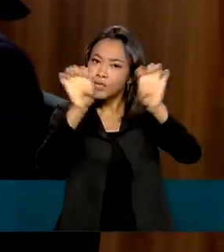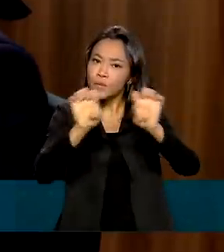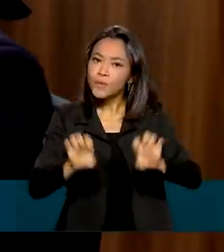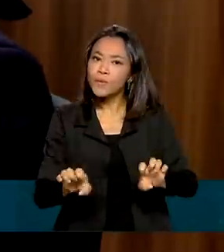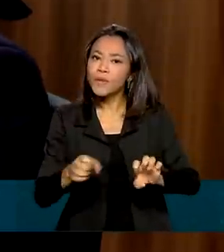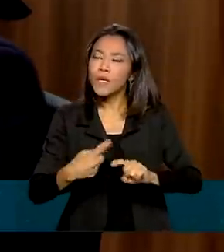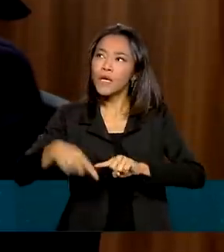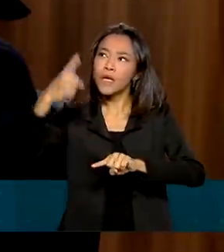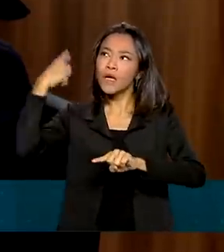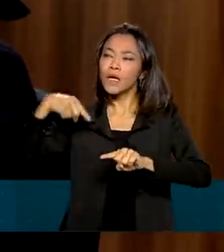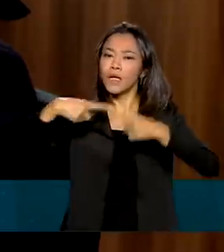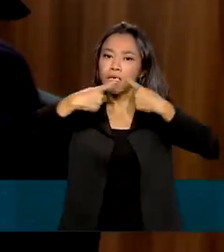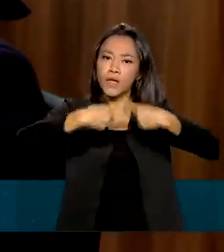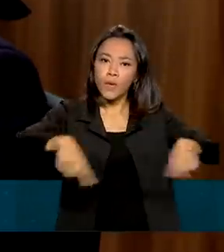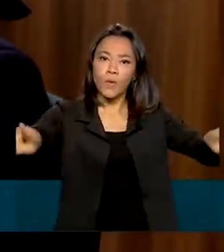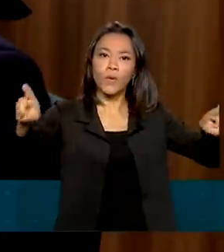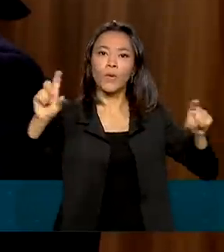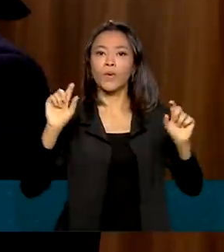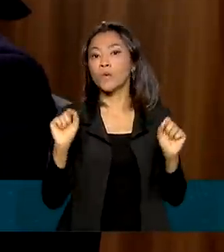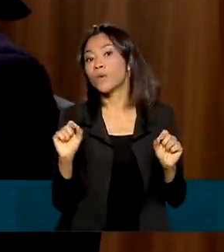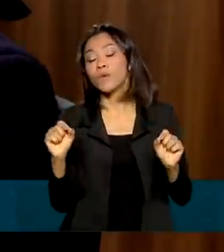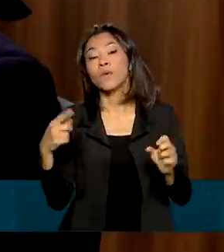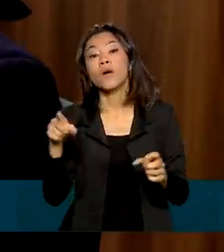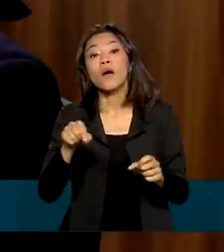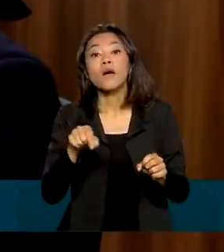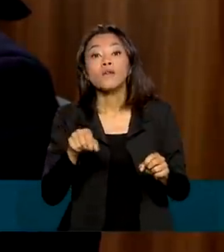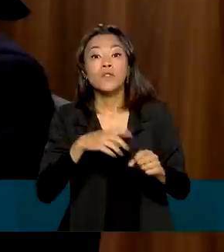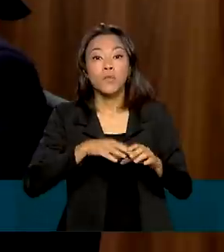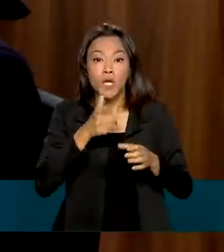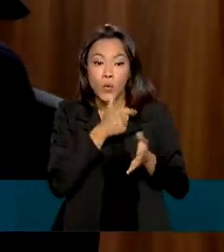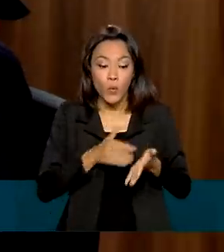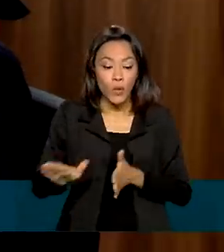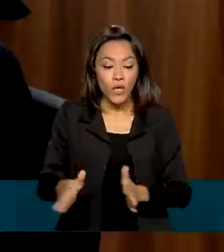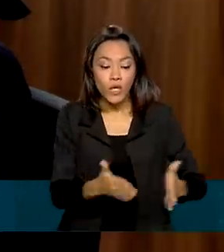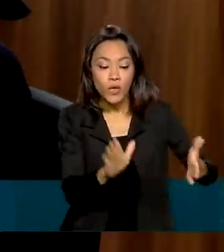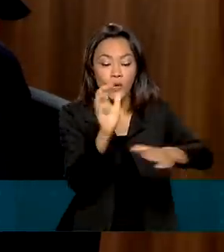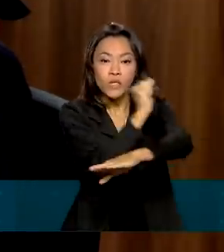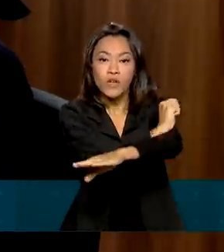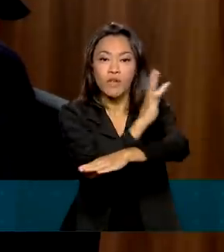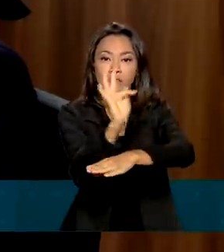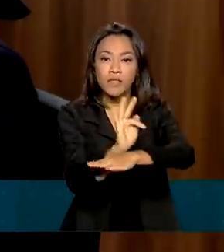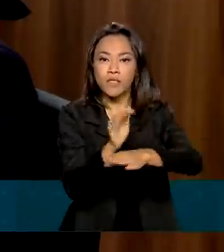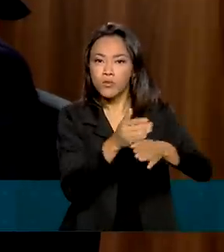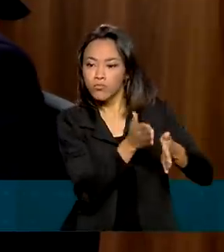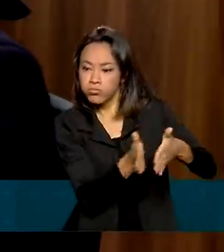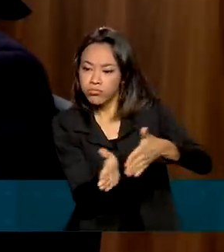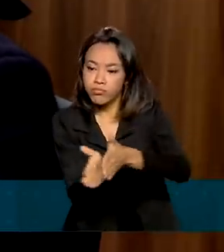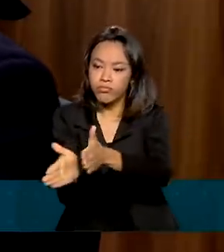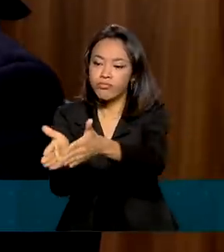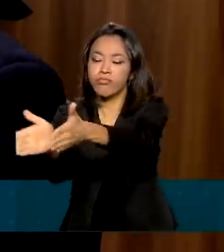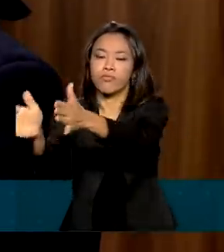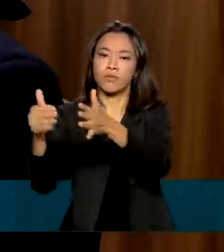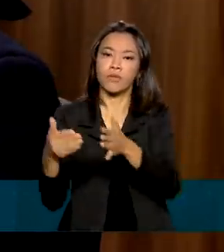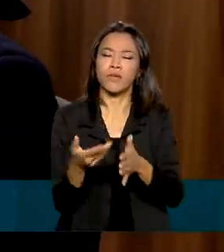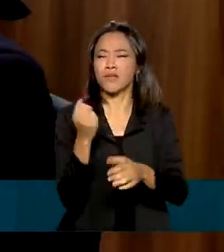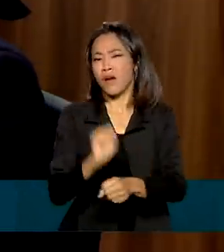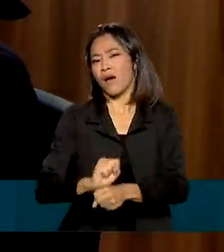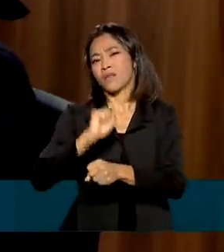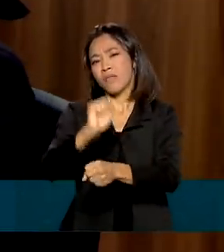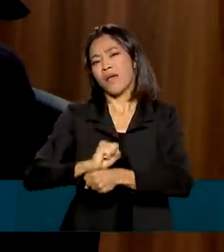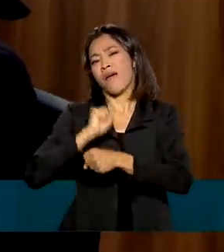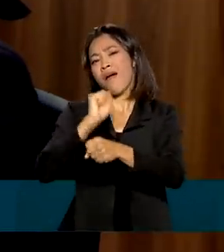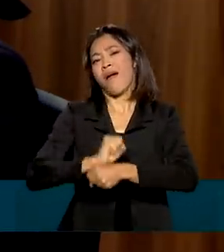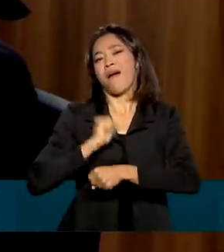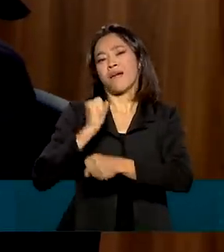passado a última etapa das obras físicas do projeto de integração do Rio São Francisco obra esperada há muitos anos pela população